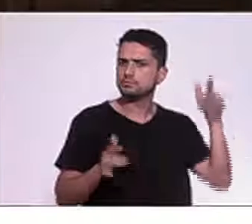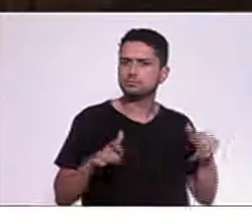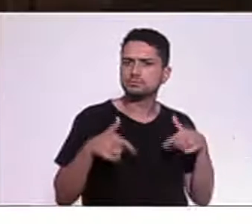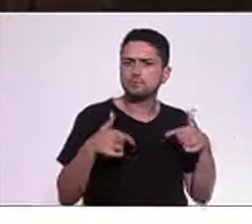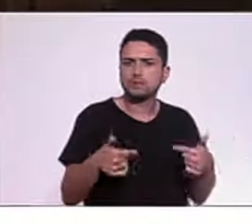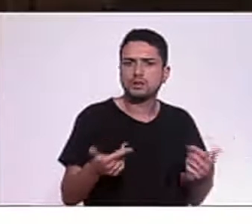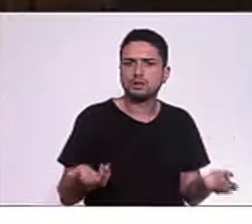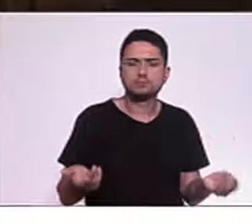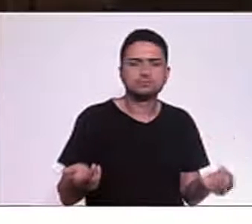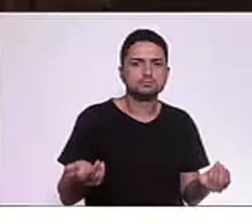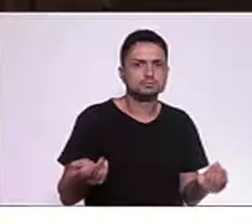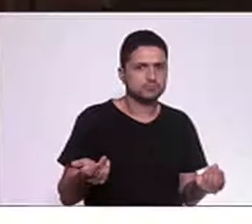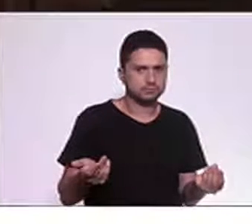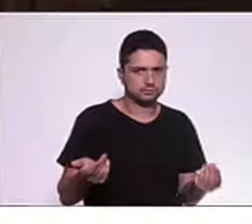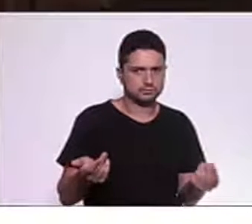uma